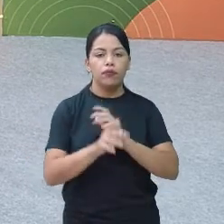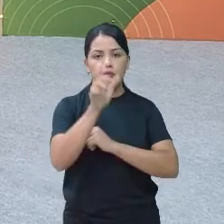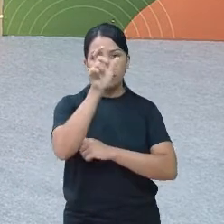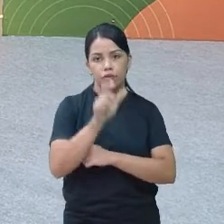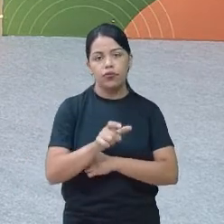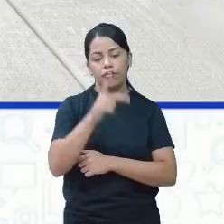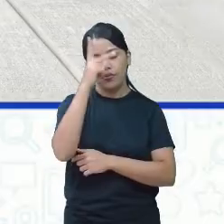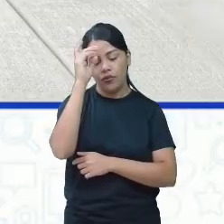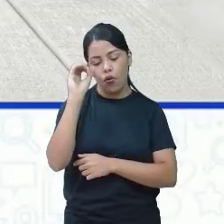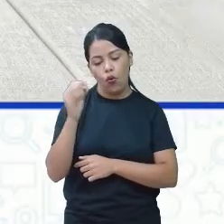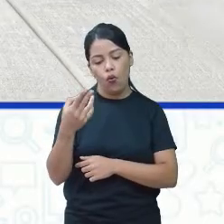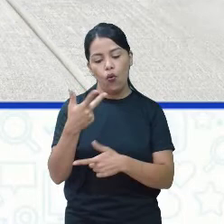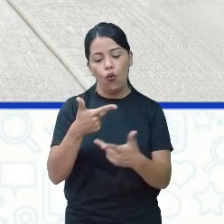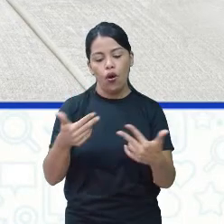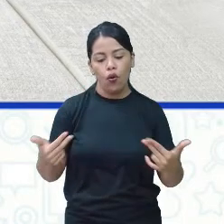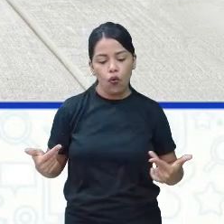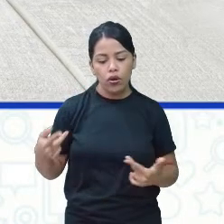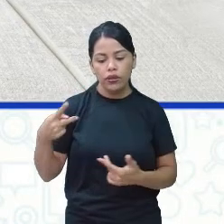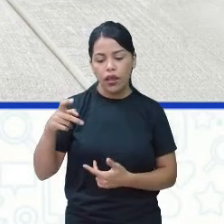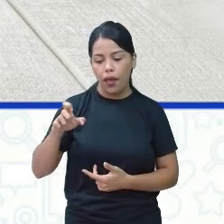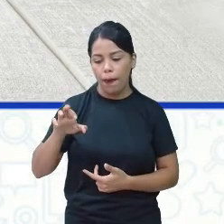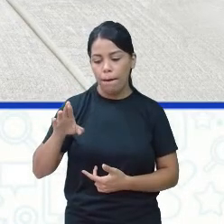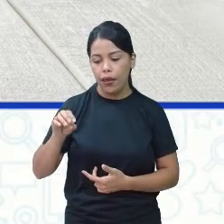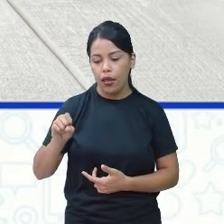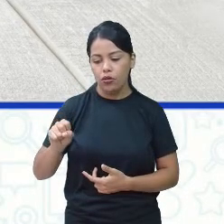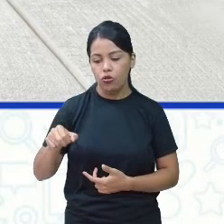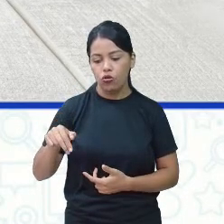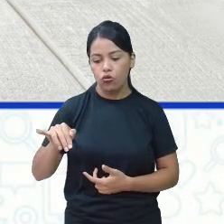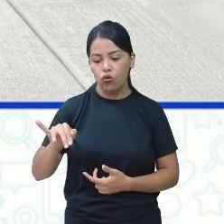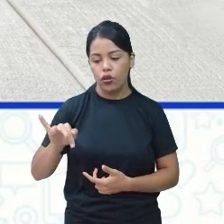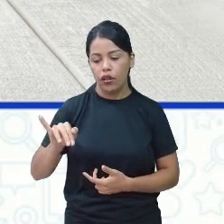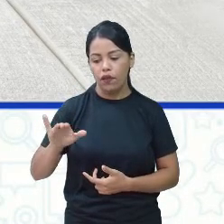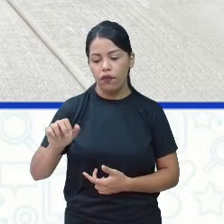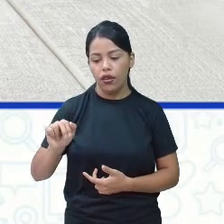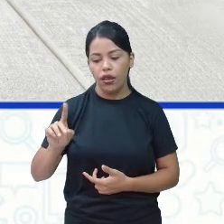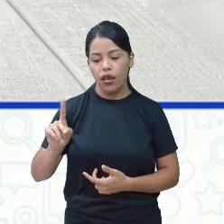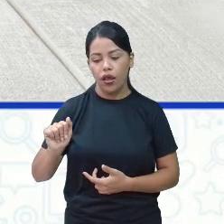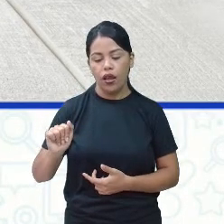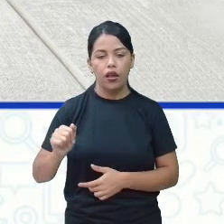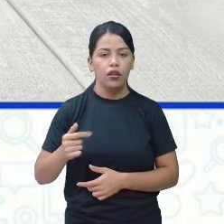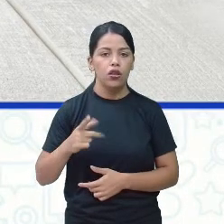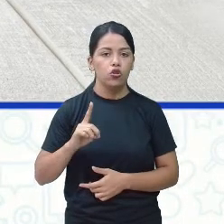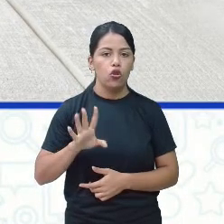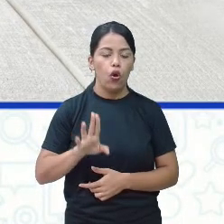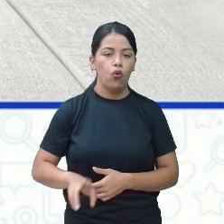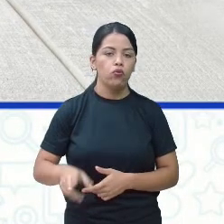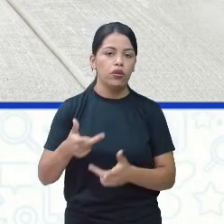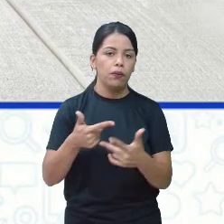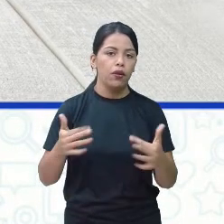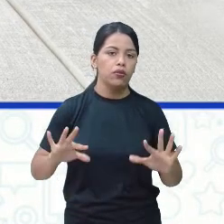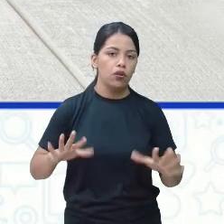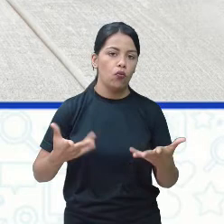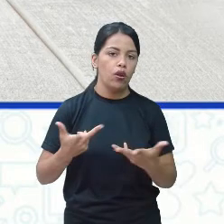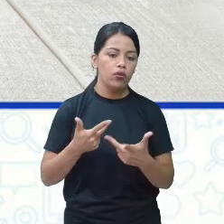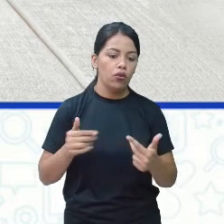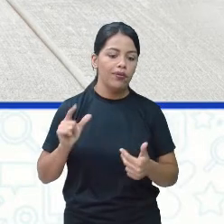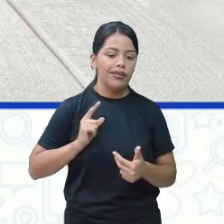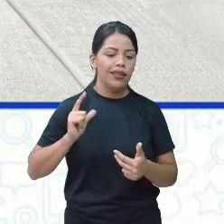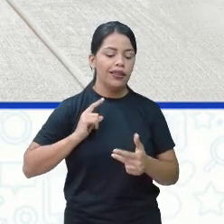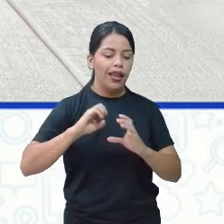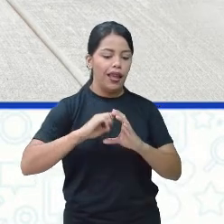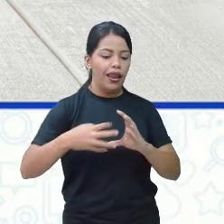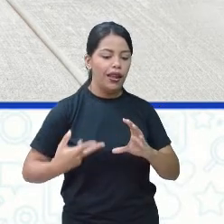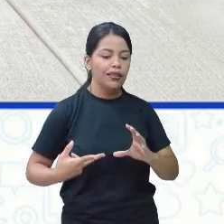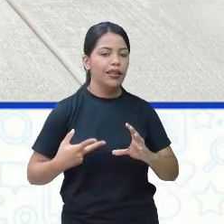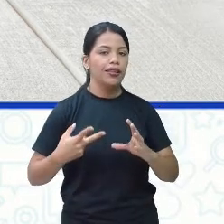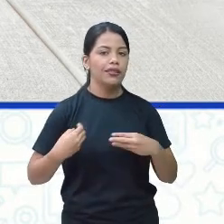coisa personificada, tá certo? Ele só vai ser usado para coisa quando ela tiver características aí humanas, quando ela